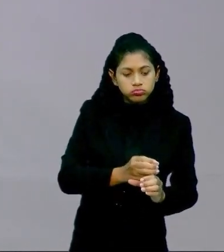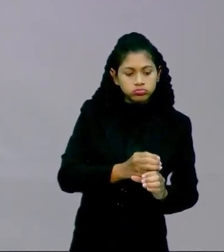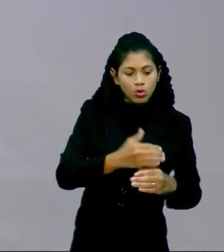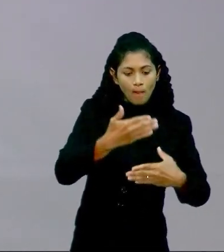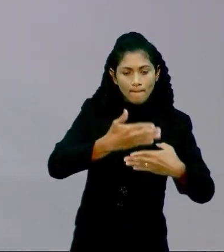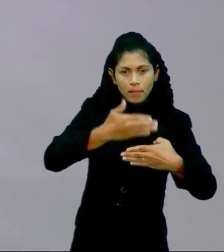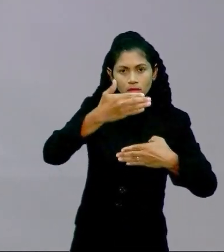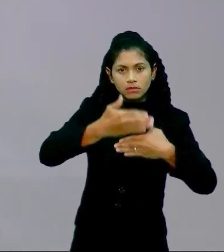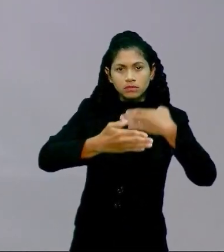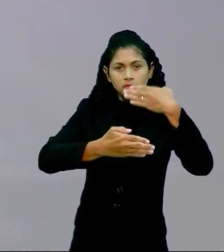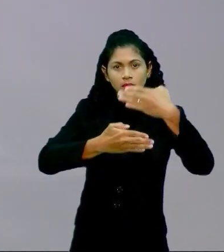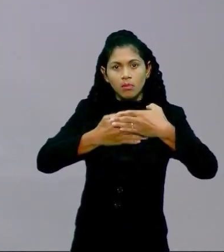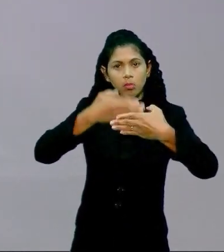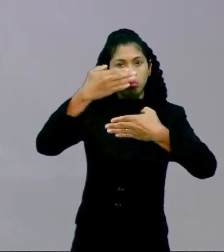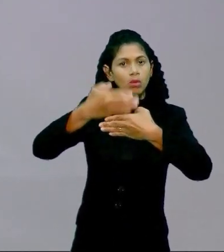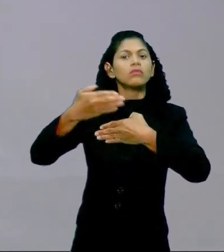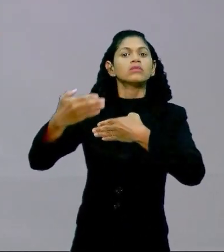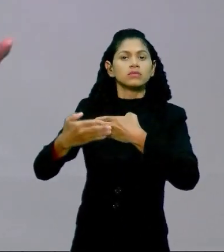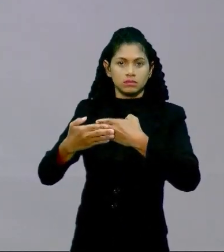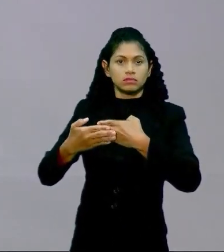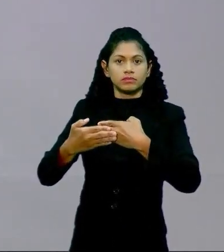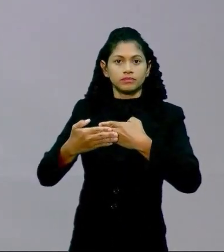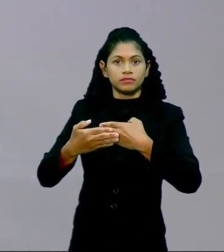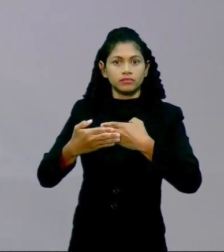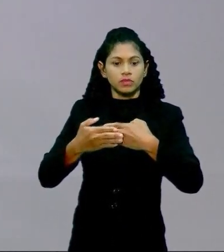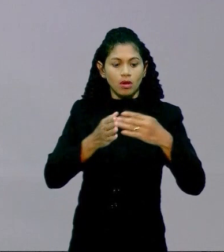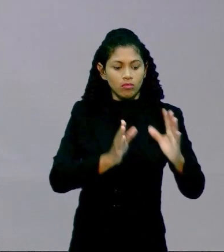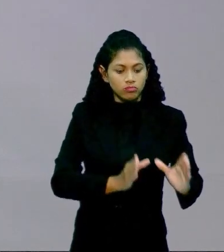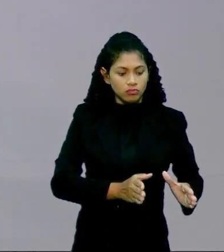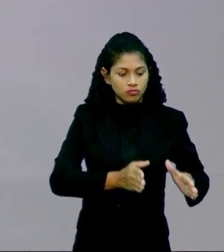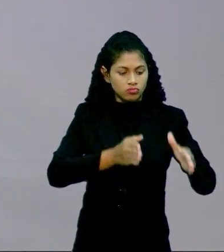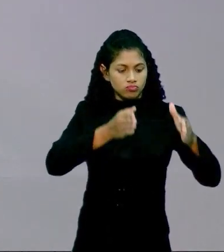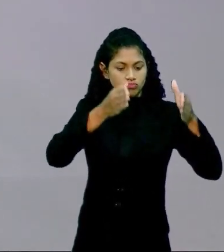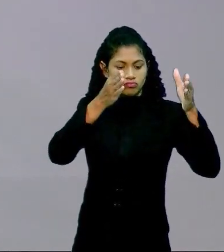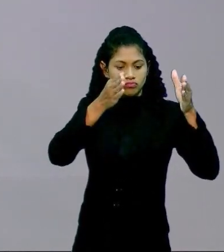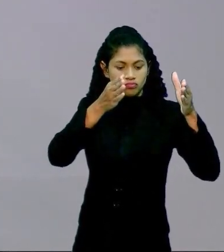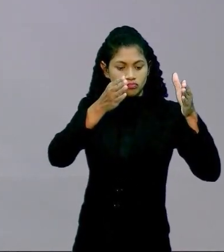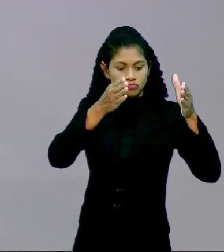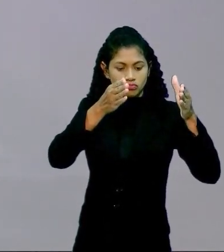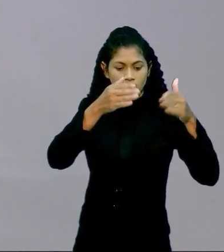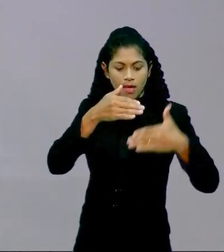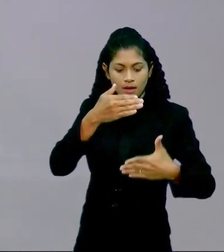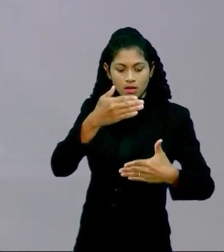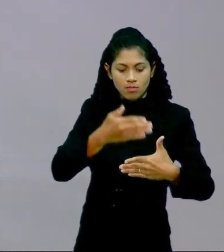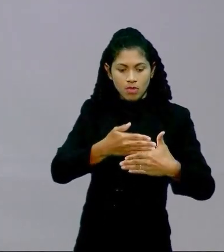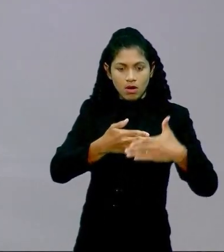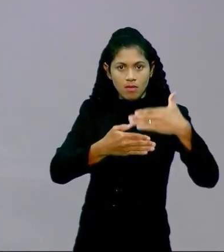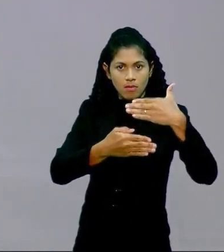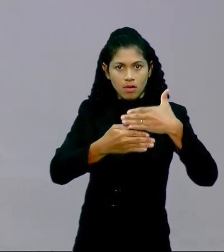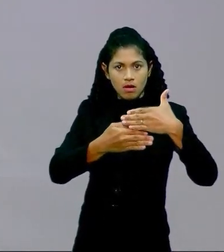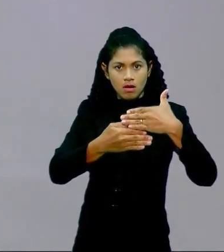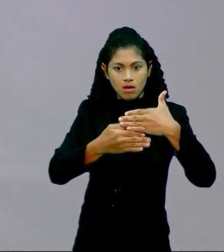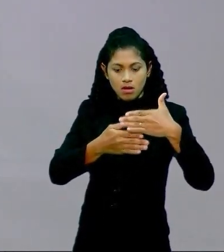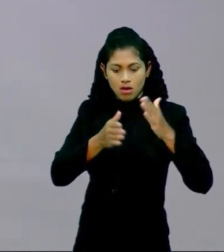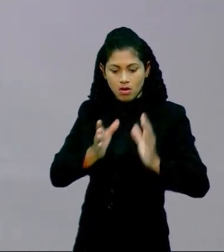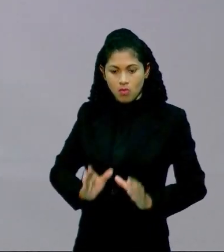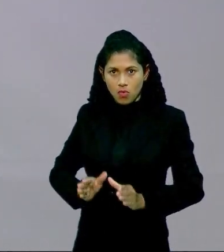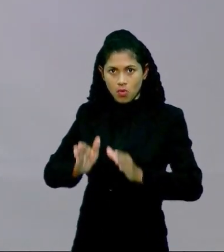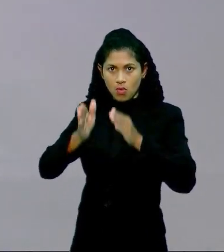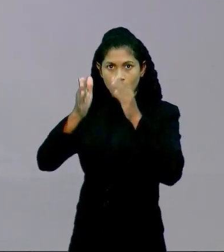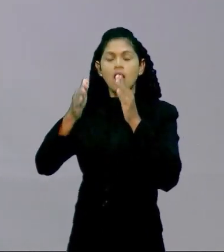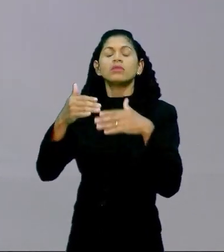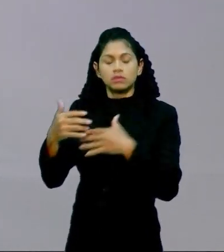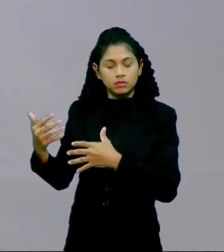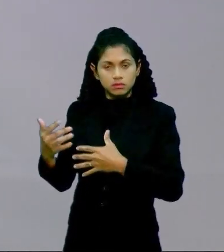então tudo aquilo ali forma o conjunto da obra, né? O produto final é a casa. Então, o texto é a mesma